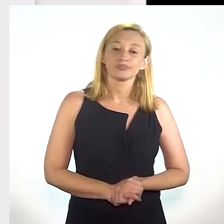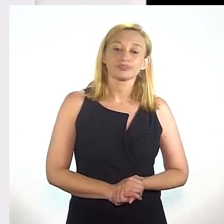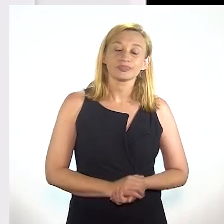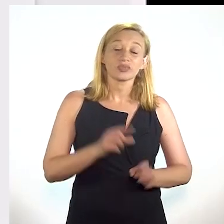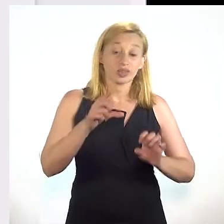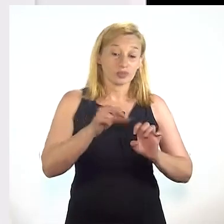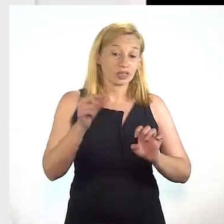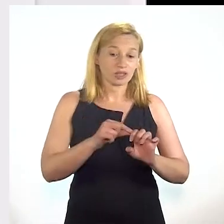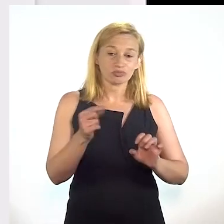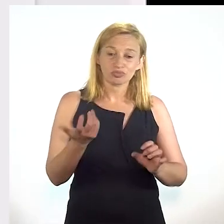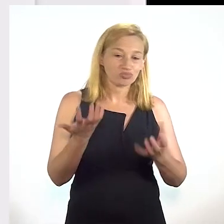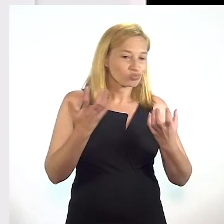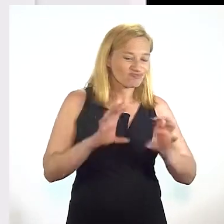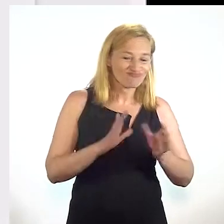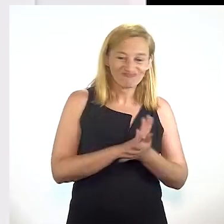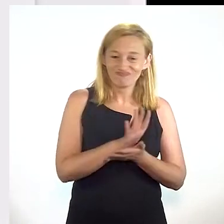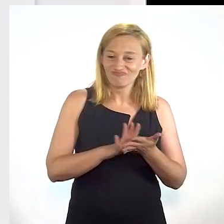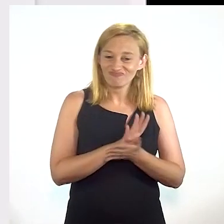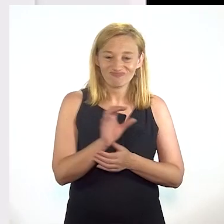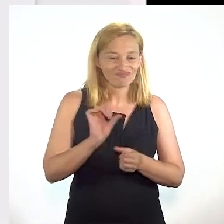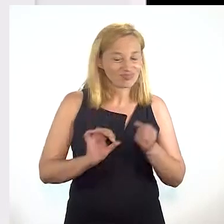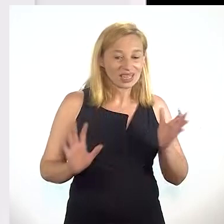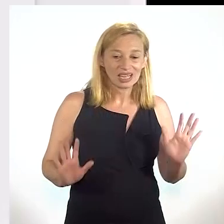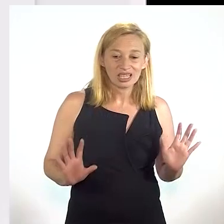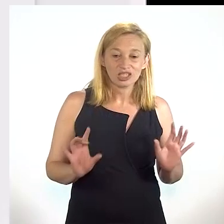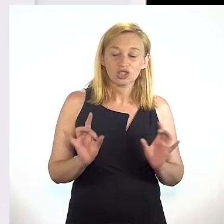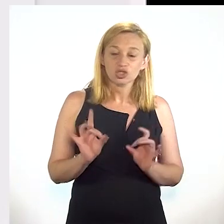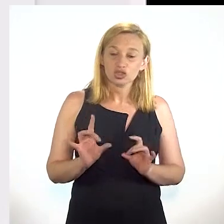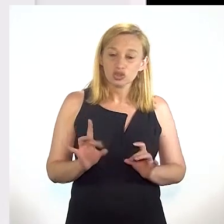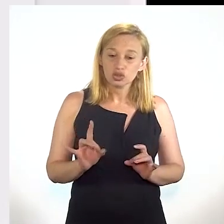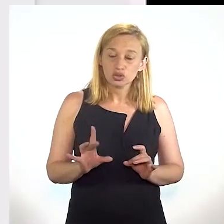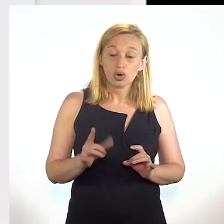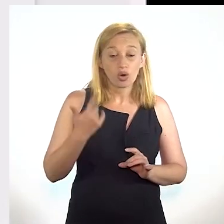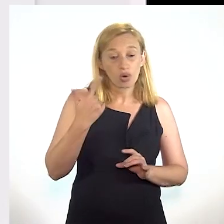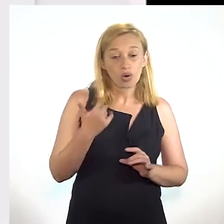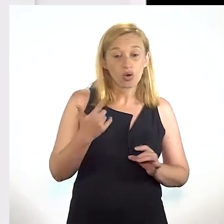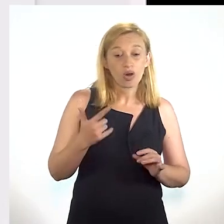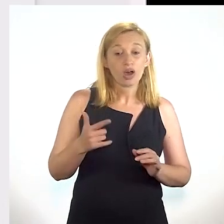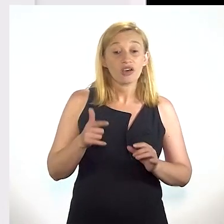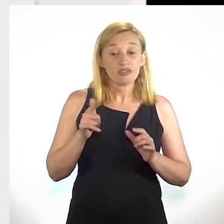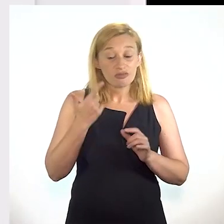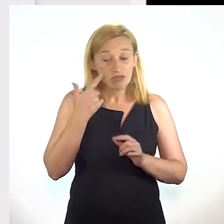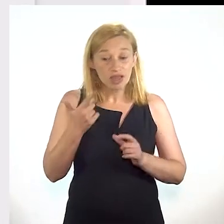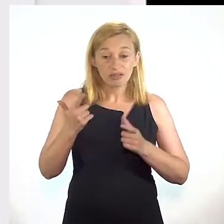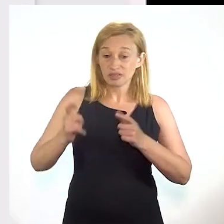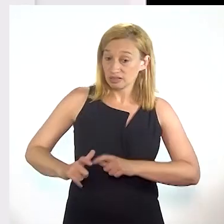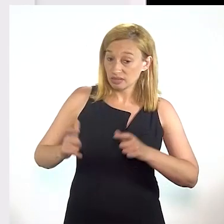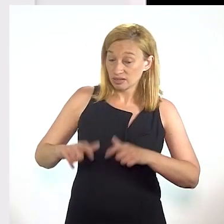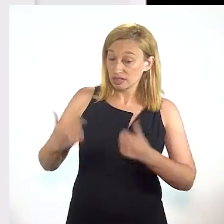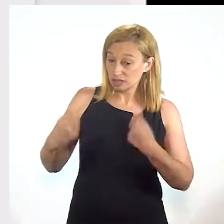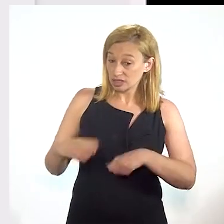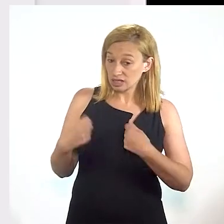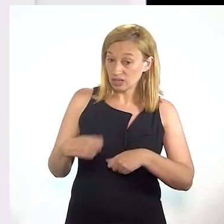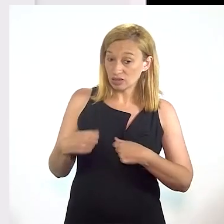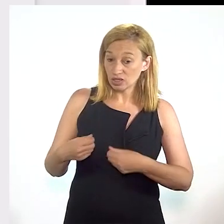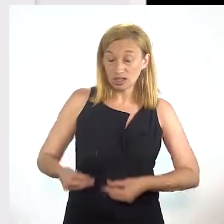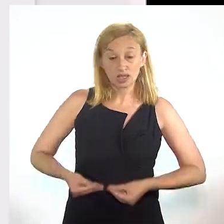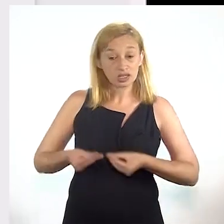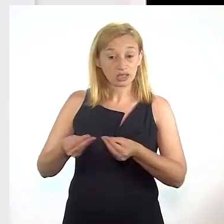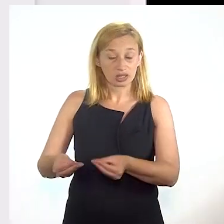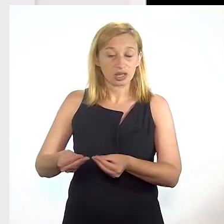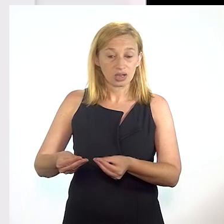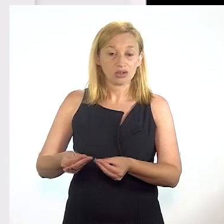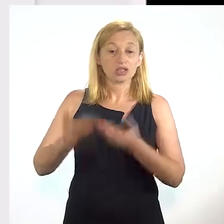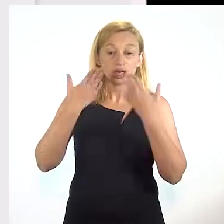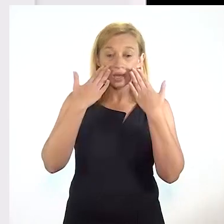é essa. Os empreendedores não queriam fazer nada que não fosse aderente à necessidade daquela localidade